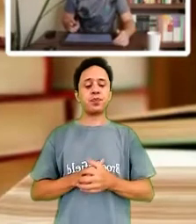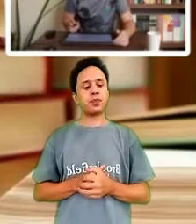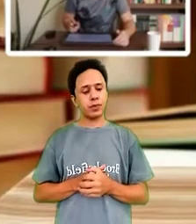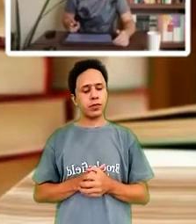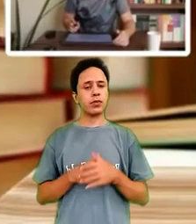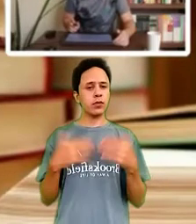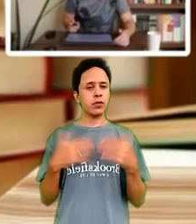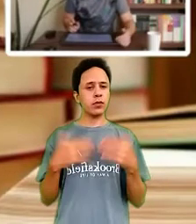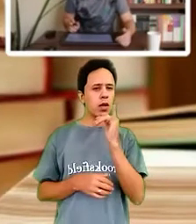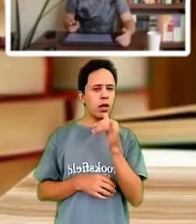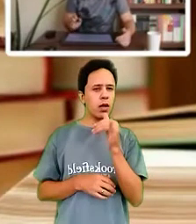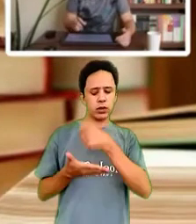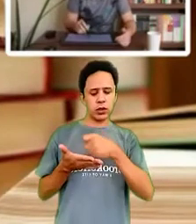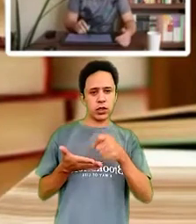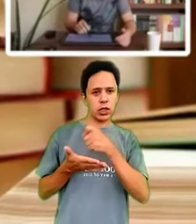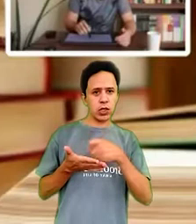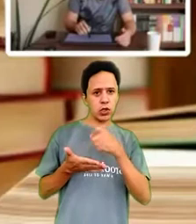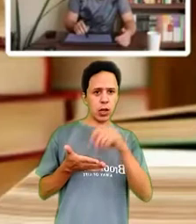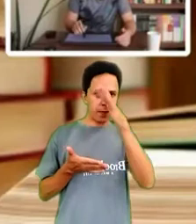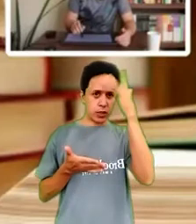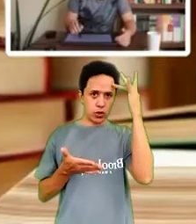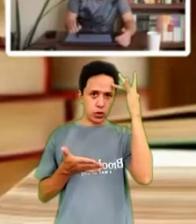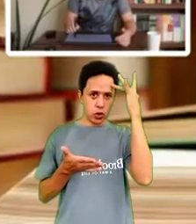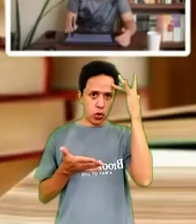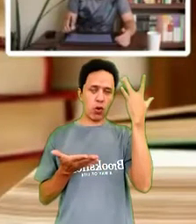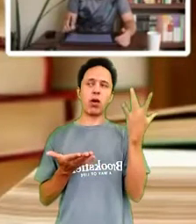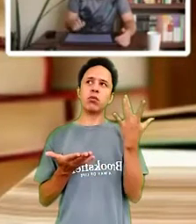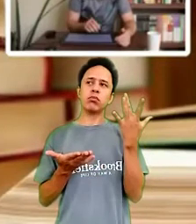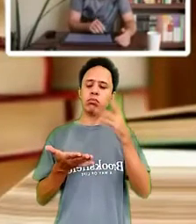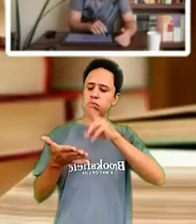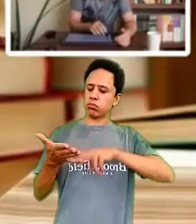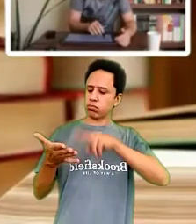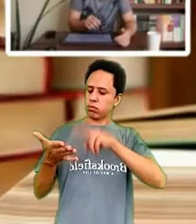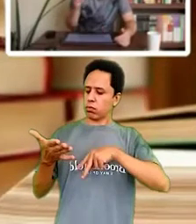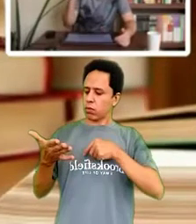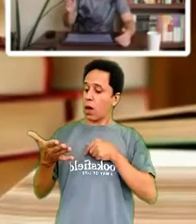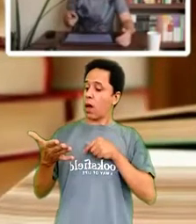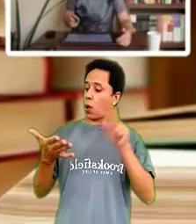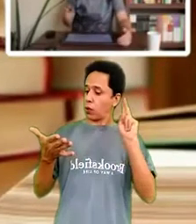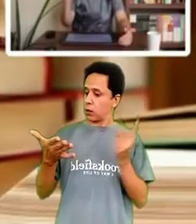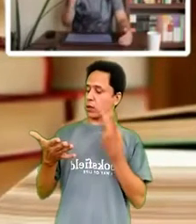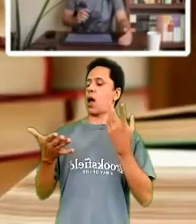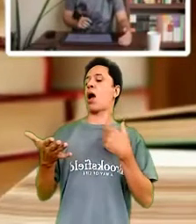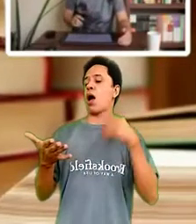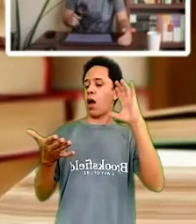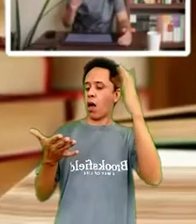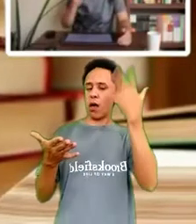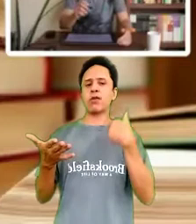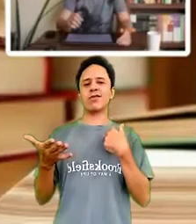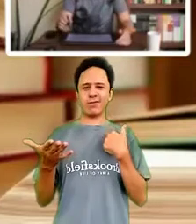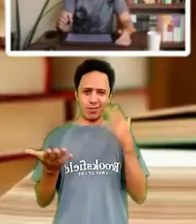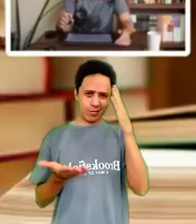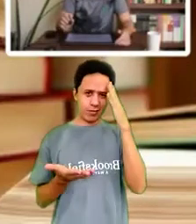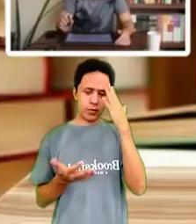principal objetivo do relato oral ou escrito é narrar para o ouvinte ou leitor uma sequência de acontecimentos. É o que eu acabei de falar. Por esse